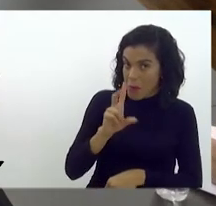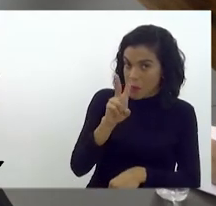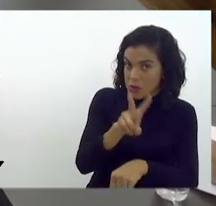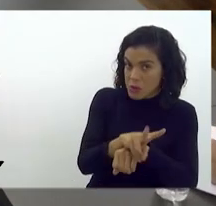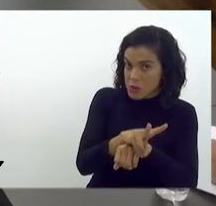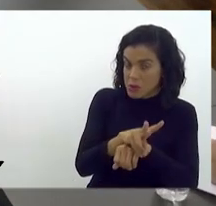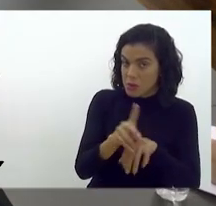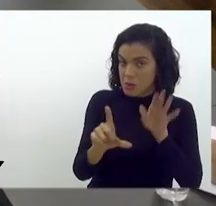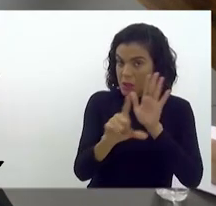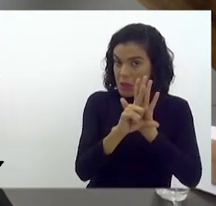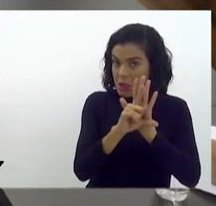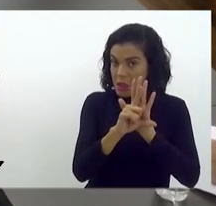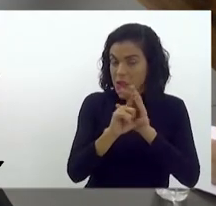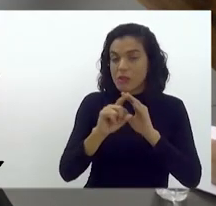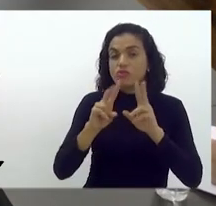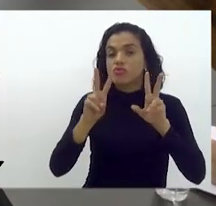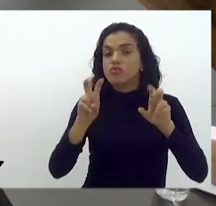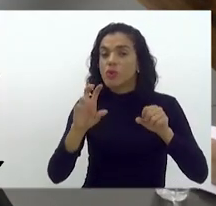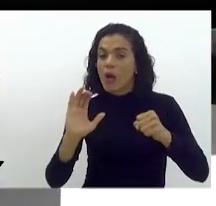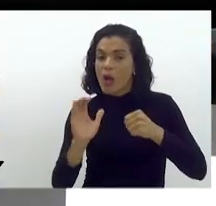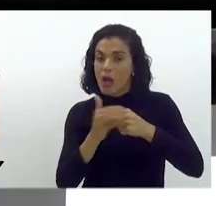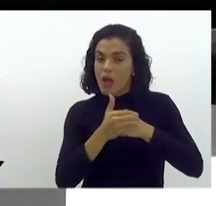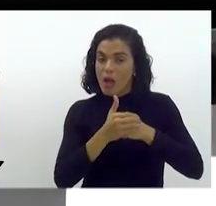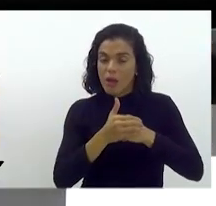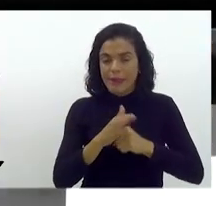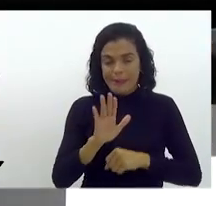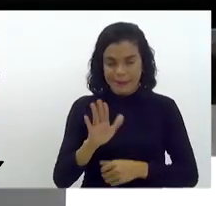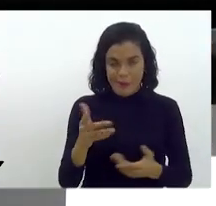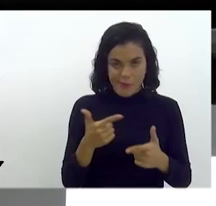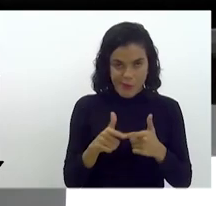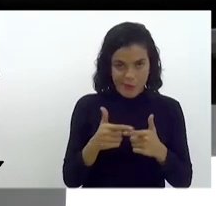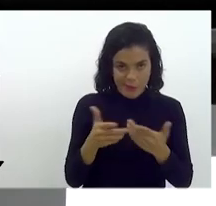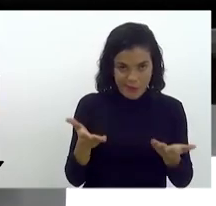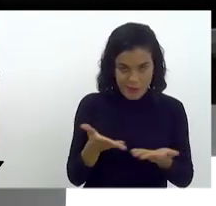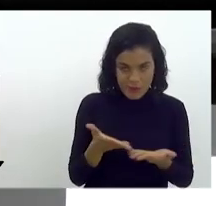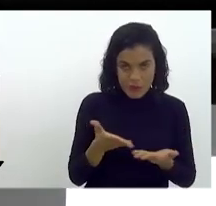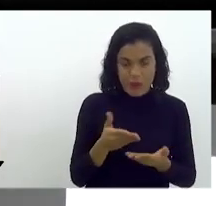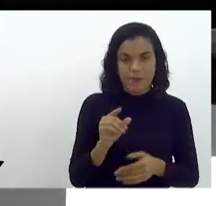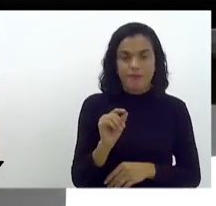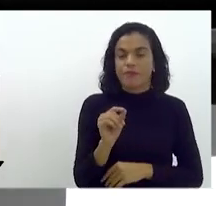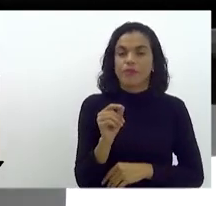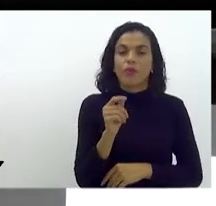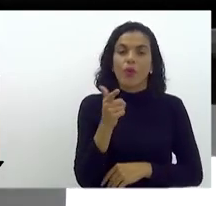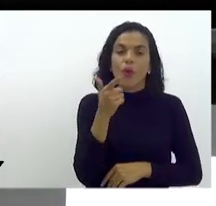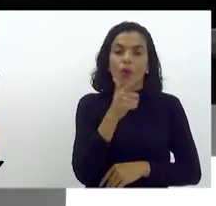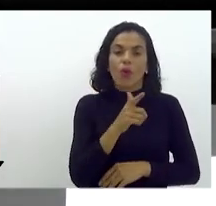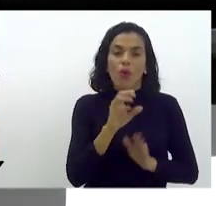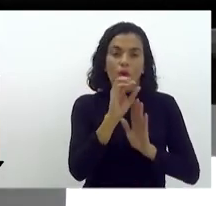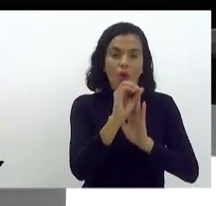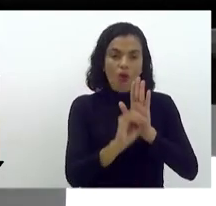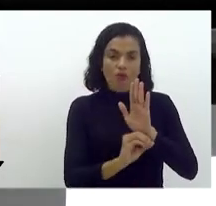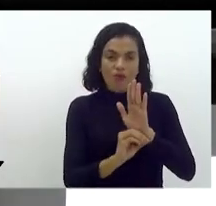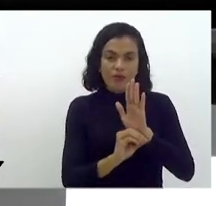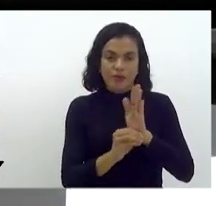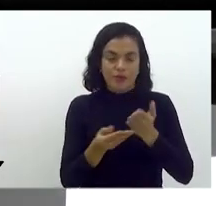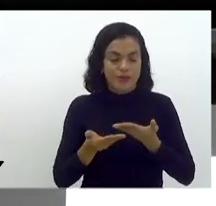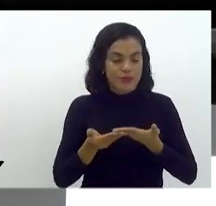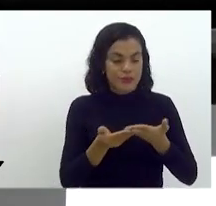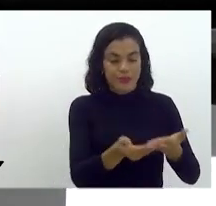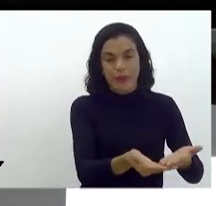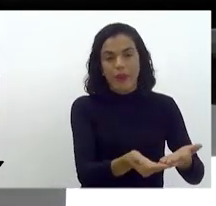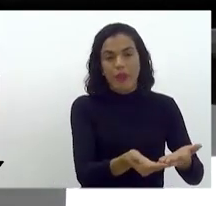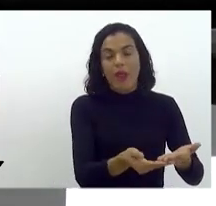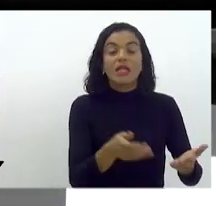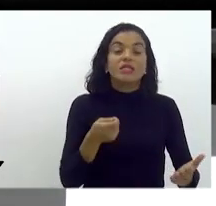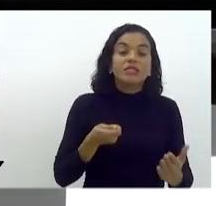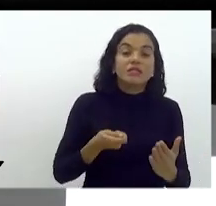no sentido de ocultar o problema hoje é o seguinte é eles não têm atendido Ofício direto da delegacia eles têm